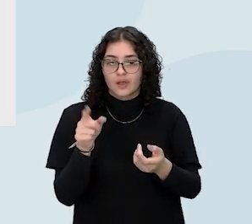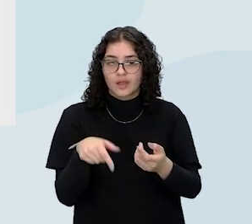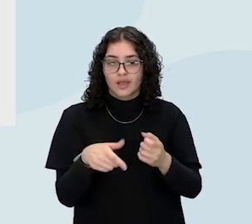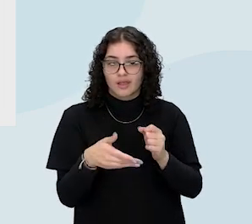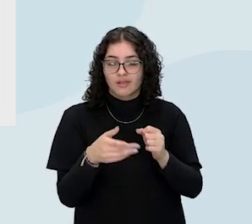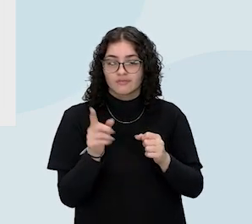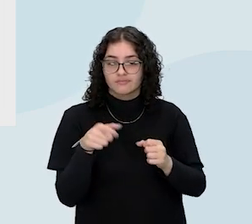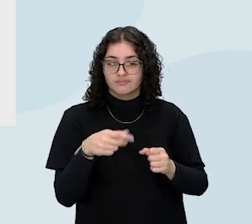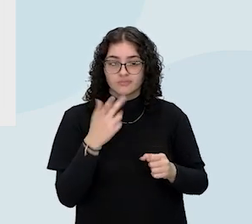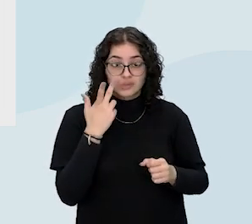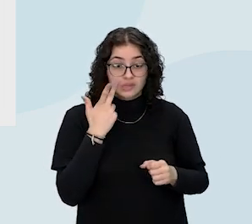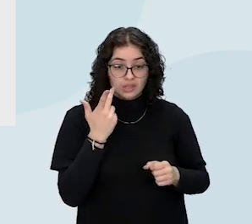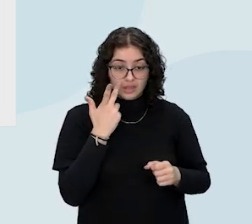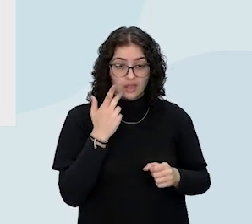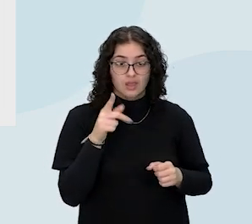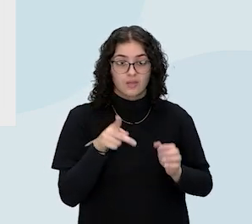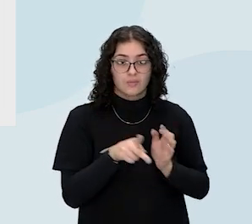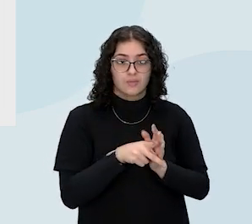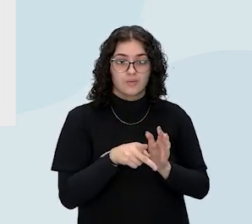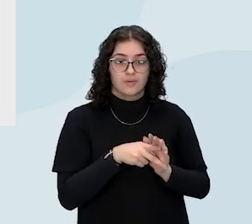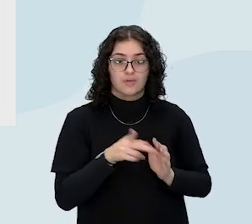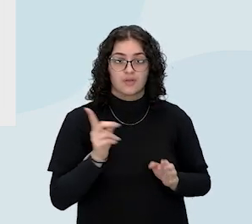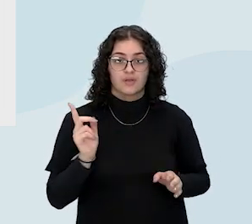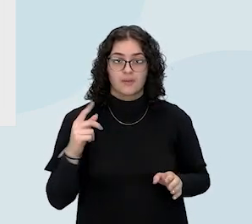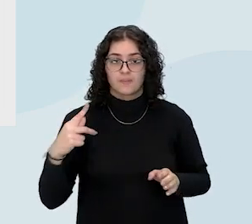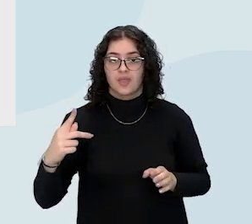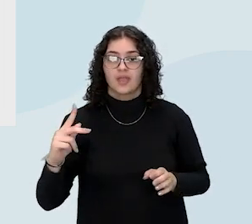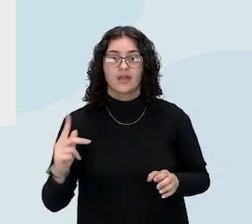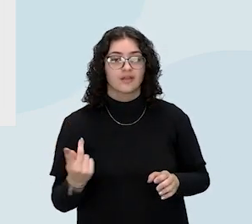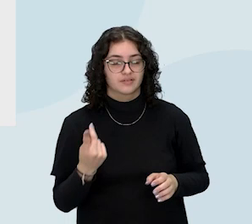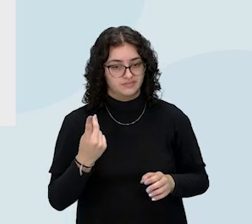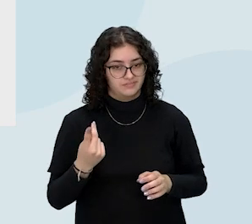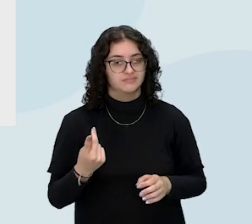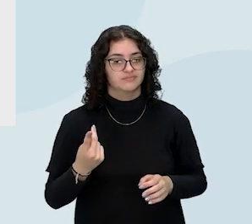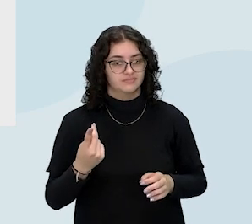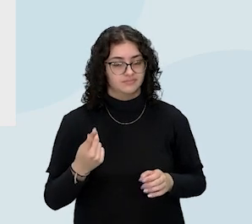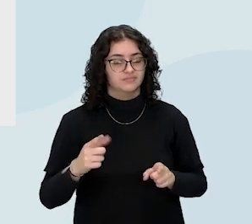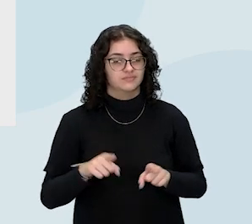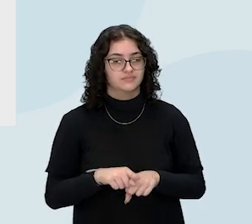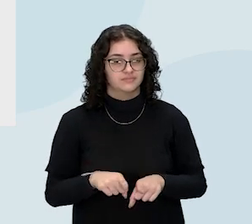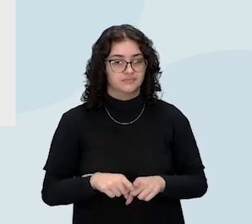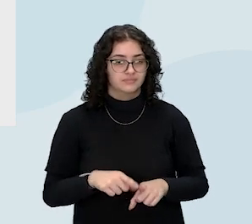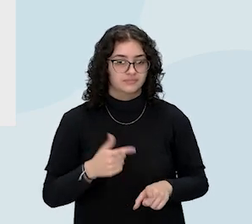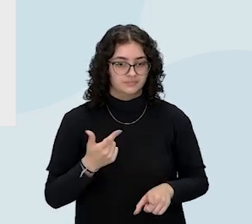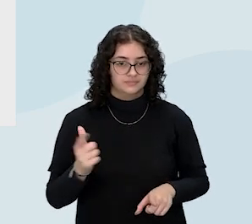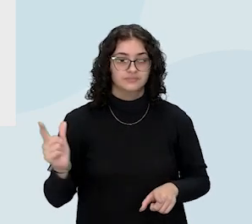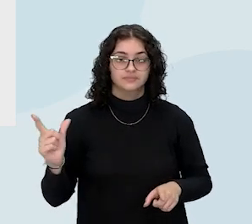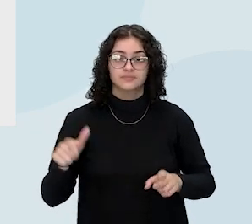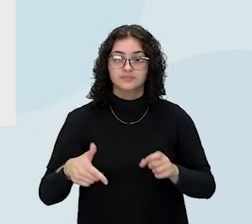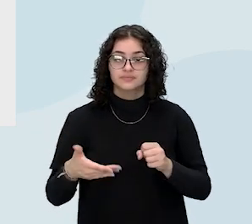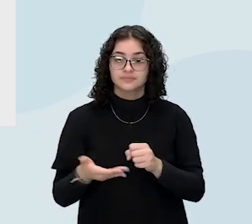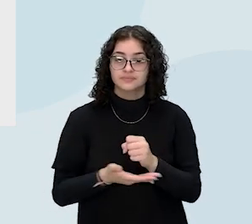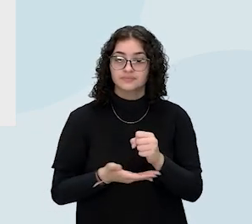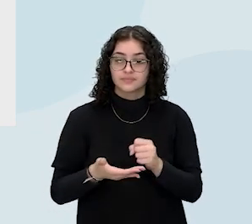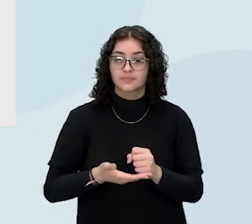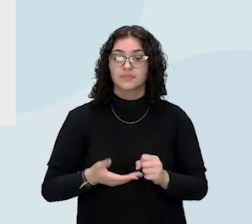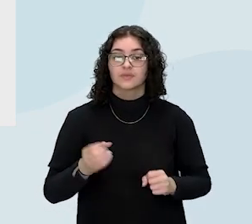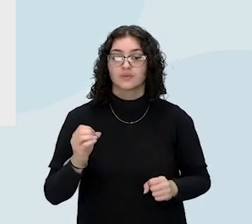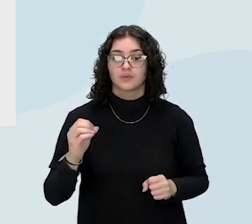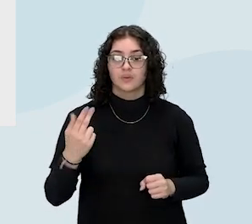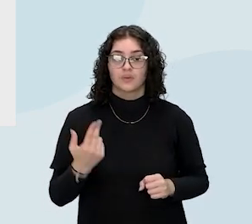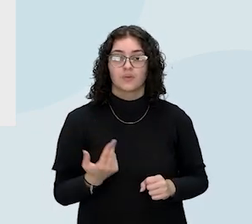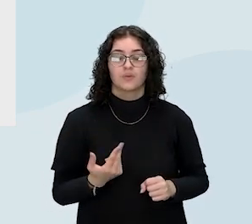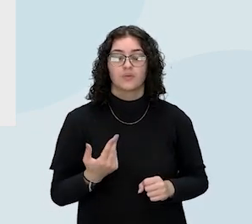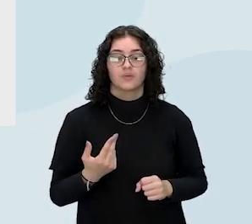neutra, vem justamente dessa relação do pH. Depois a gente vai para a parte básica ou